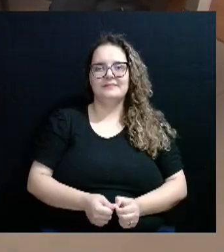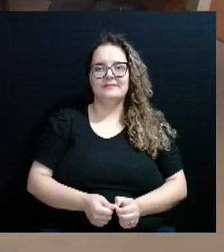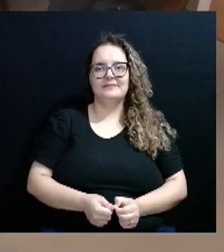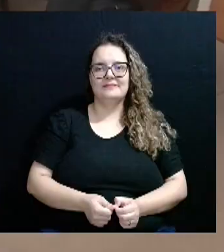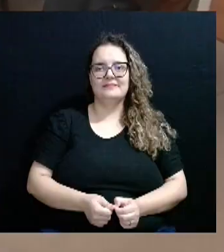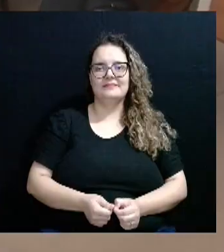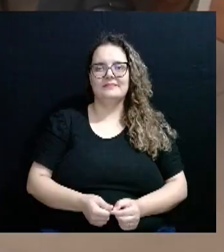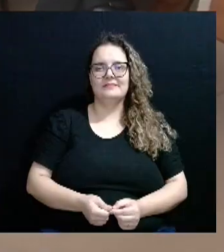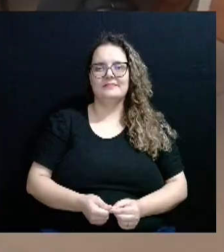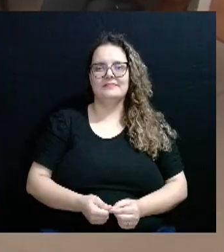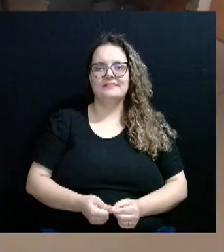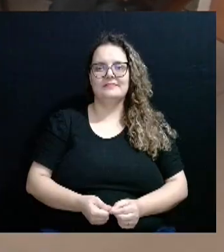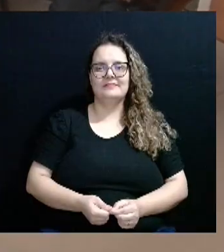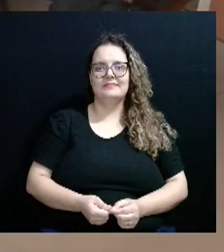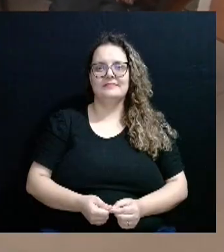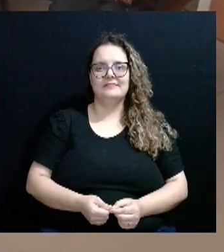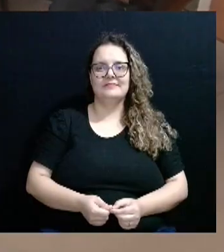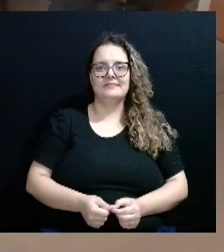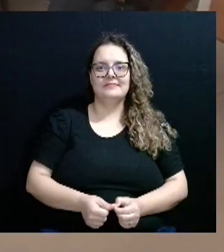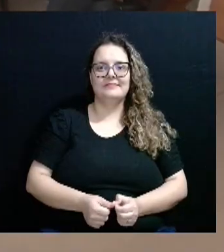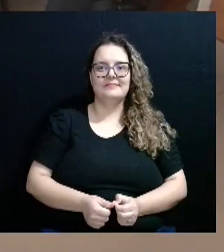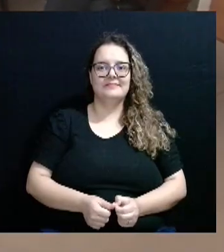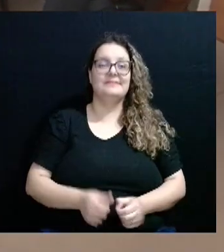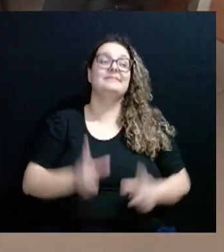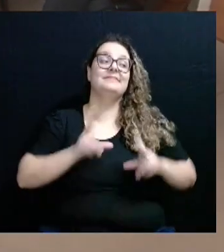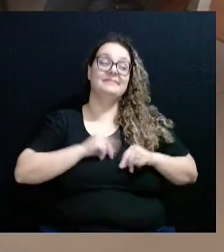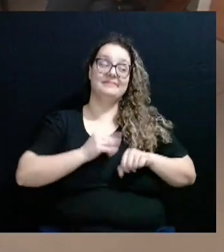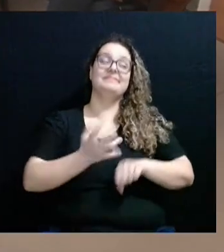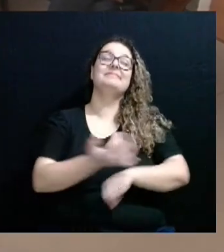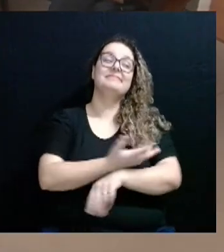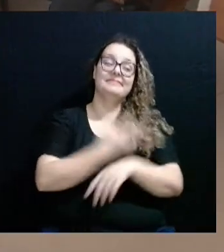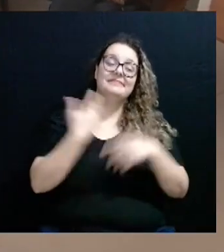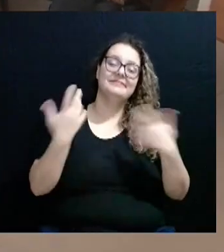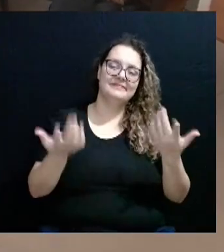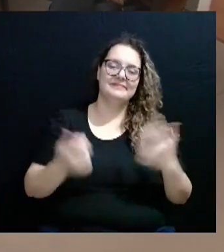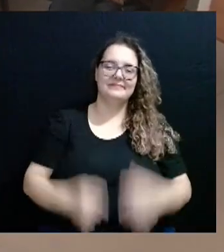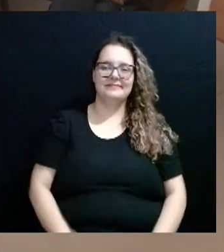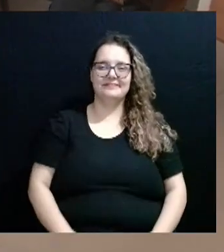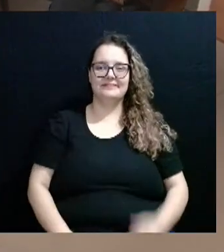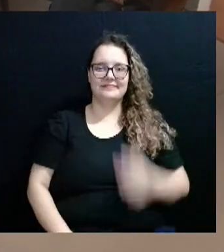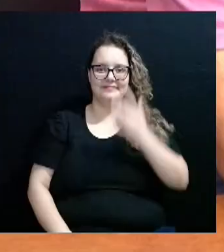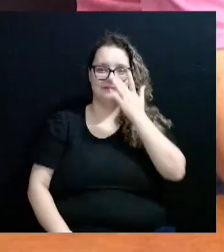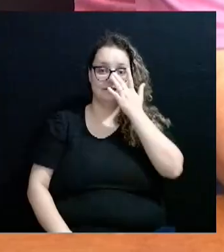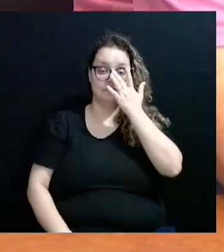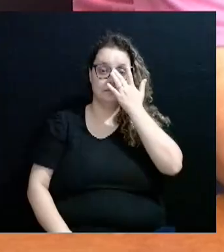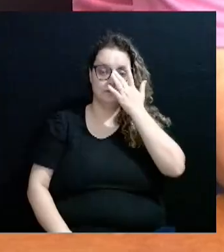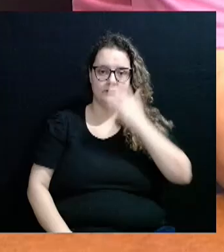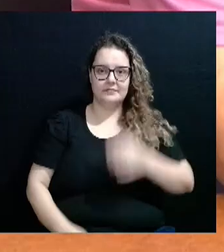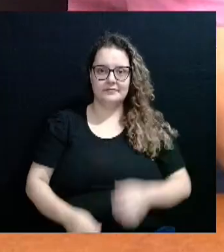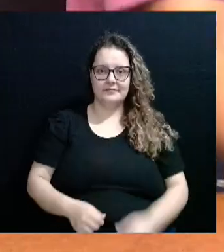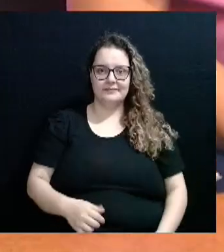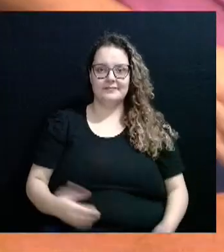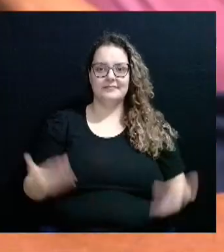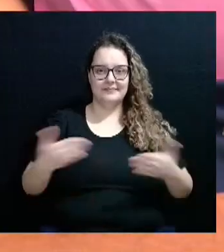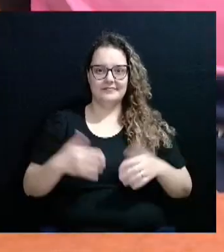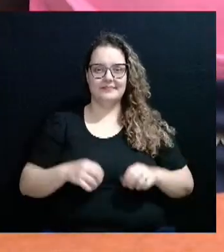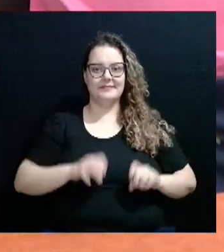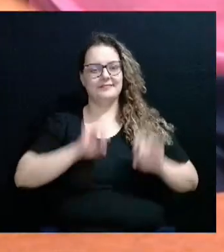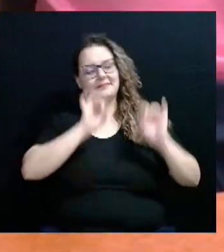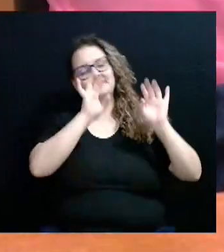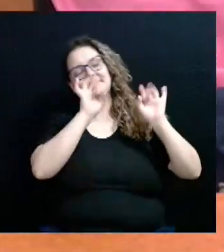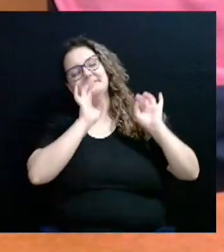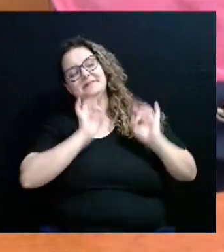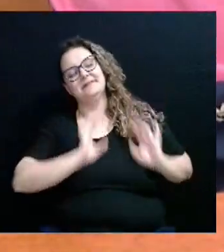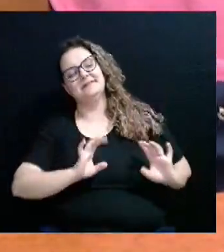Gente, emocionante. Bom, agora a nossa estrela. Renato